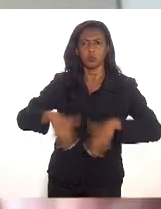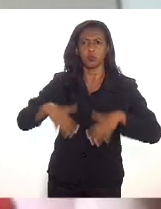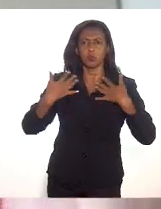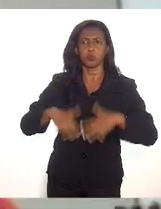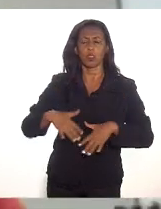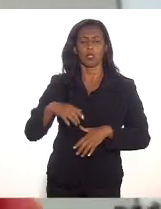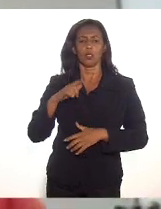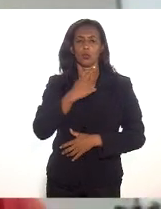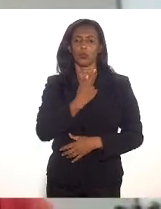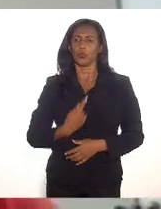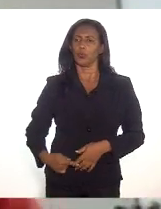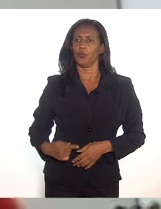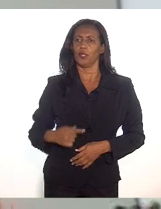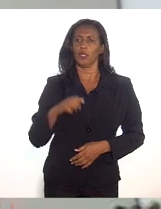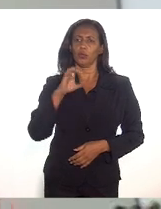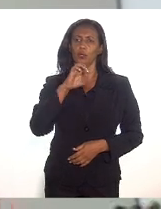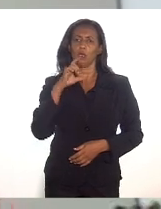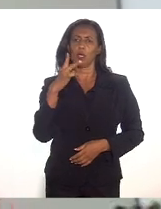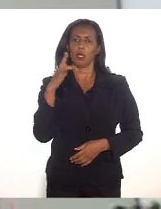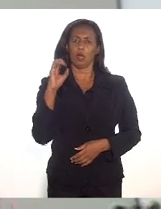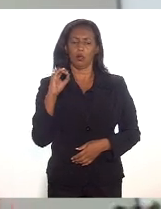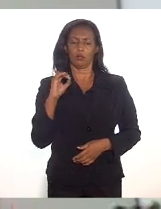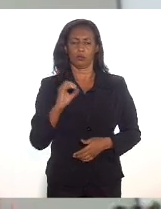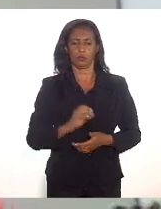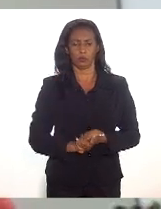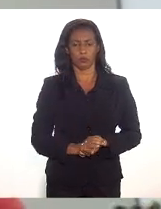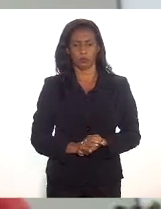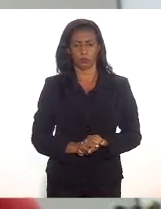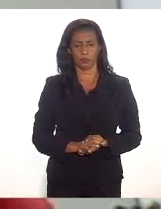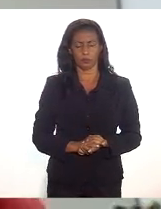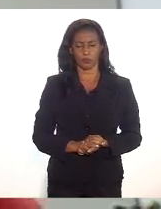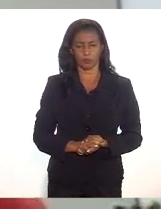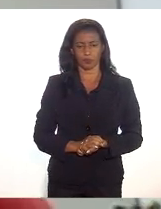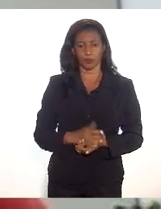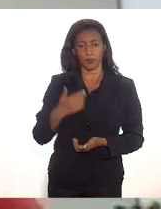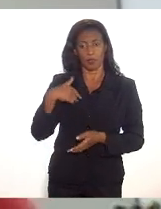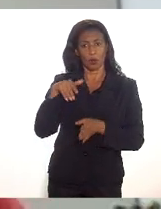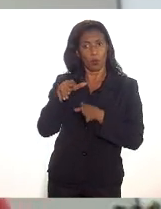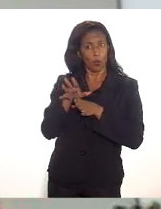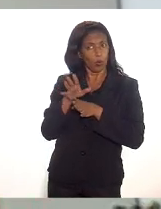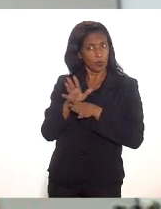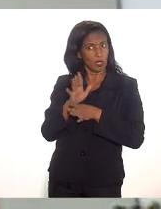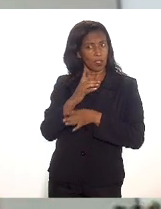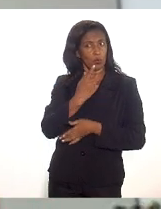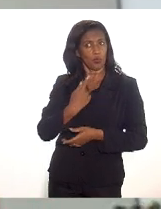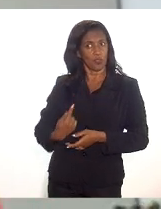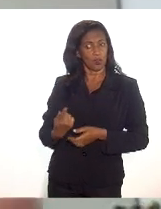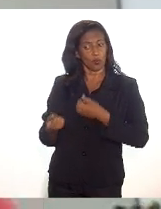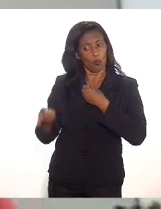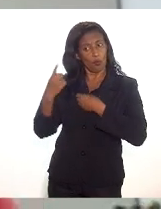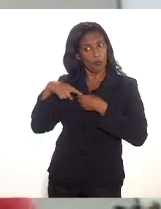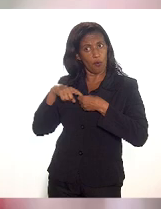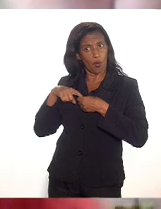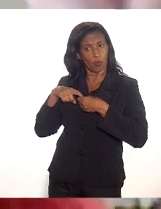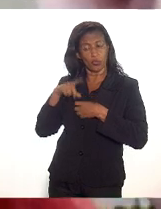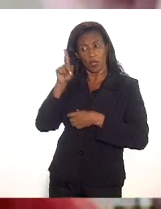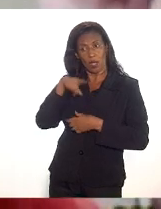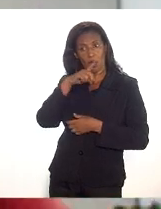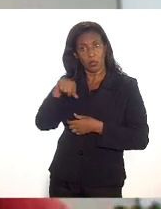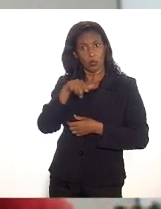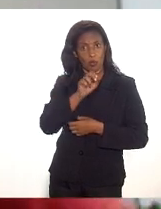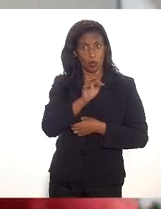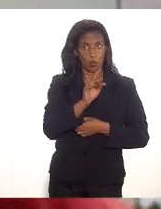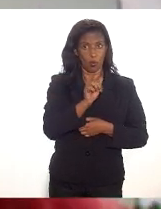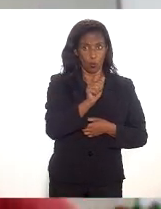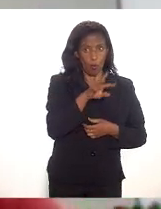do governador em exercício, Cláudio Castro. Eu aconselho ao governador que volte atrás, que anule os efeitos desse